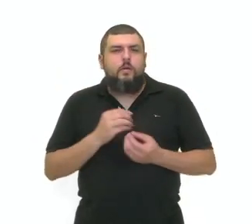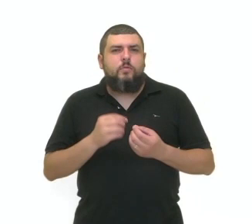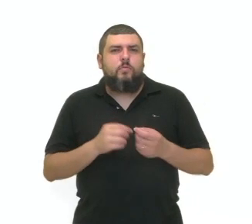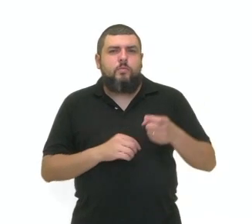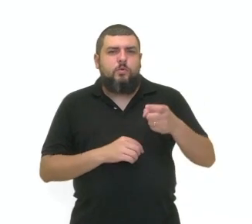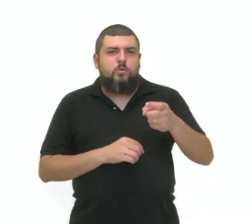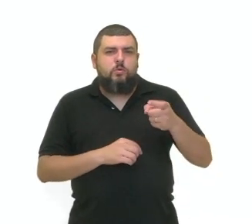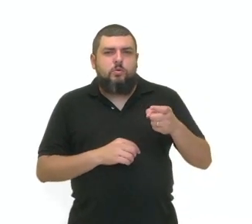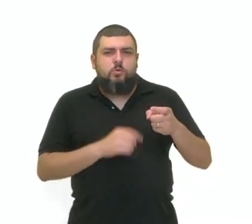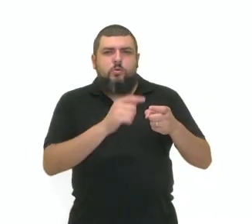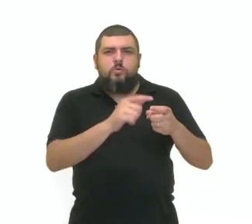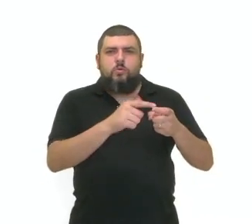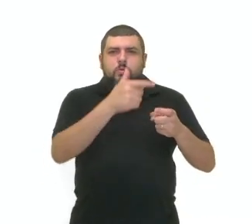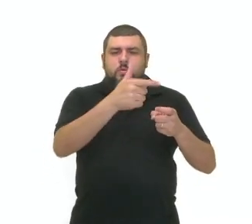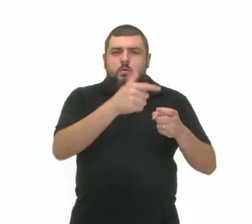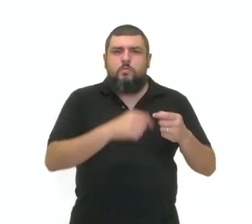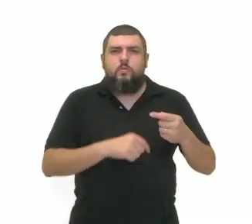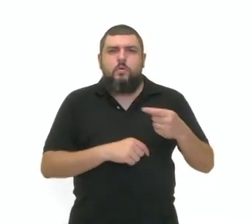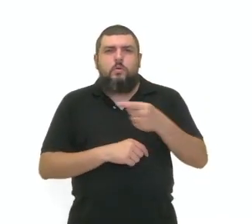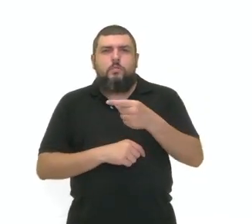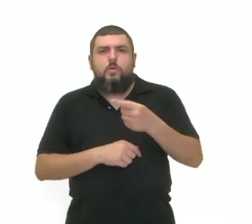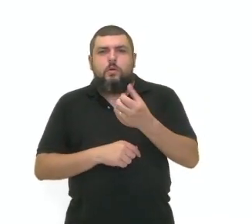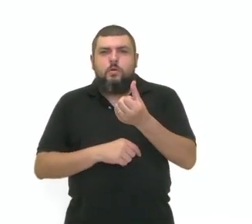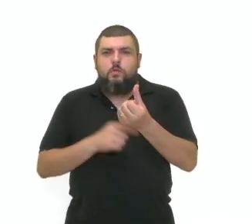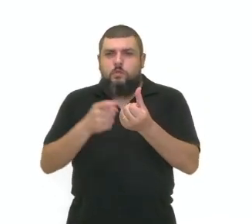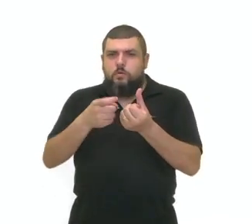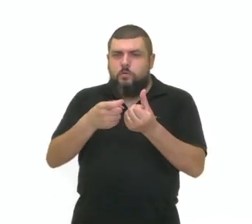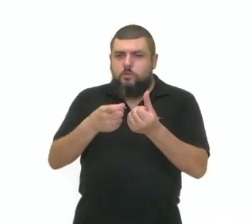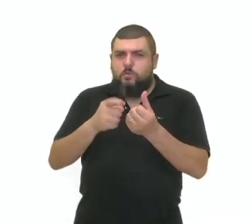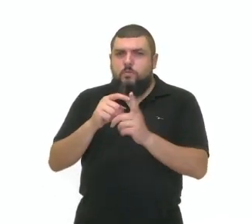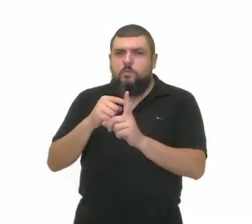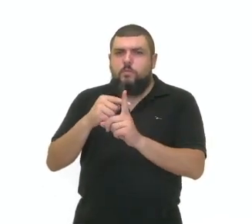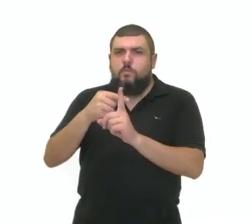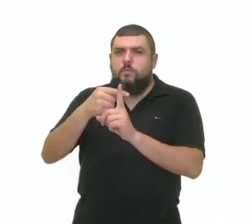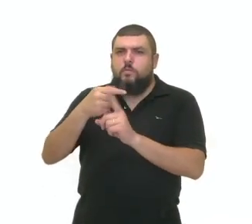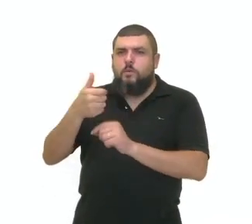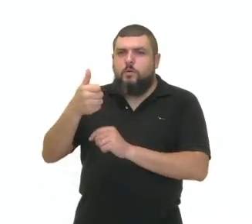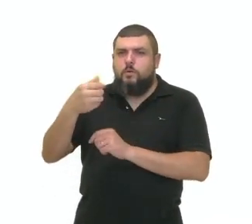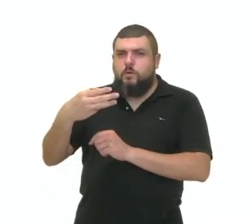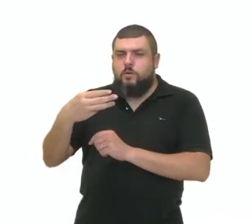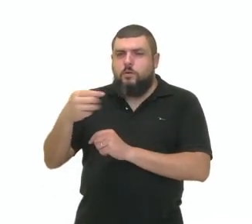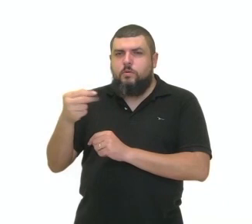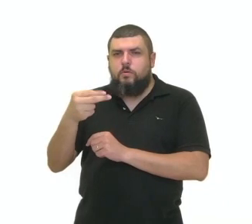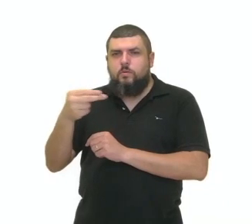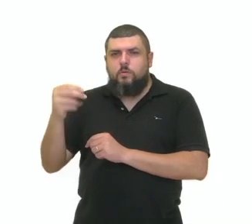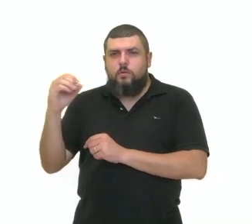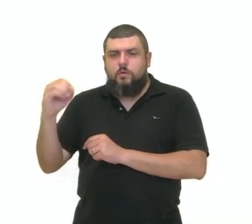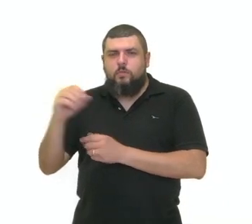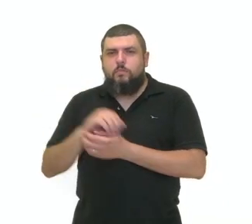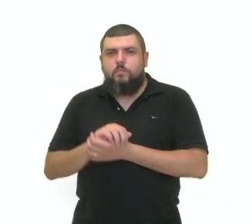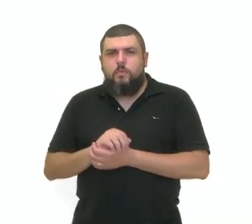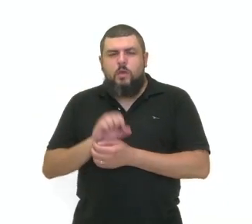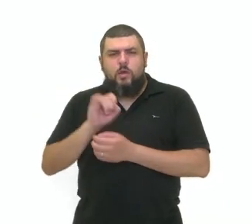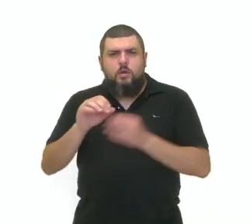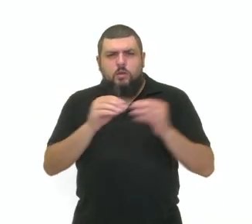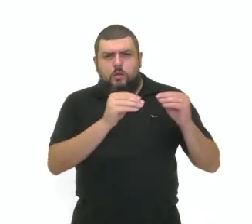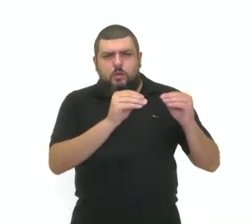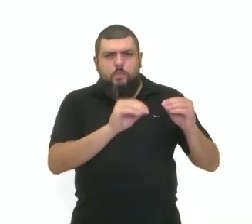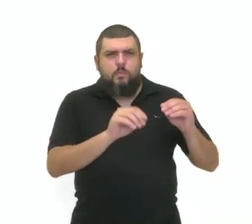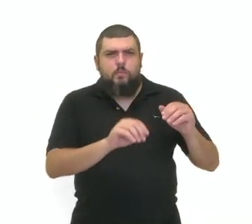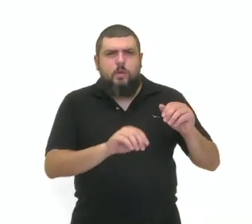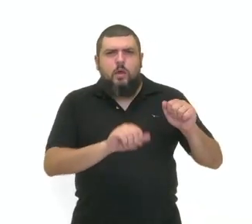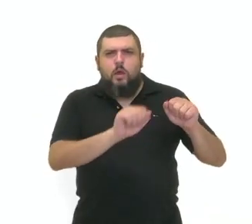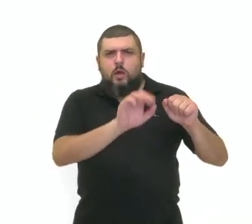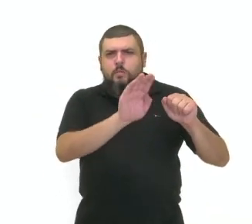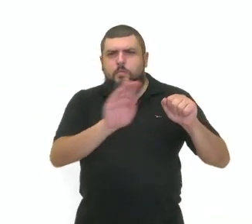equação, x² menos 6x mais 13 igual a 0. Se eu aplicar em Bhaskara, substituindo A1,